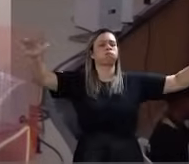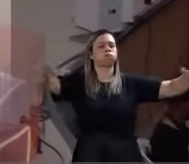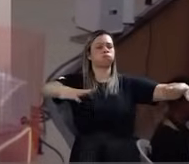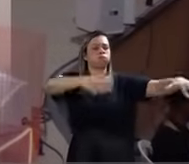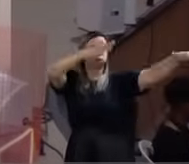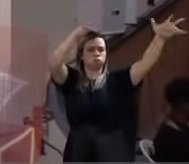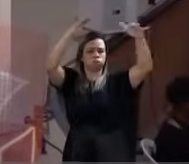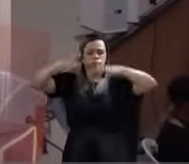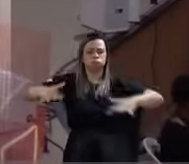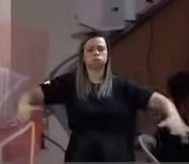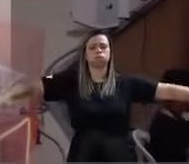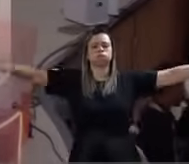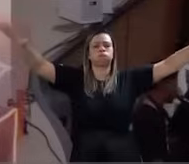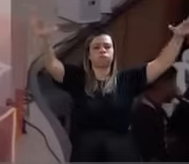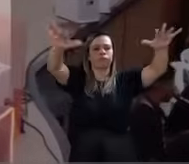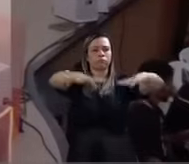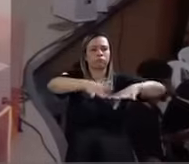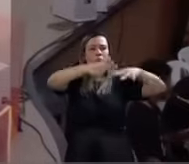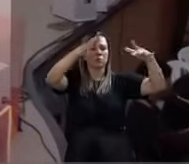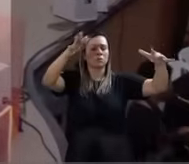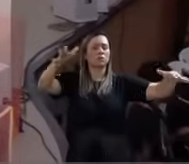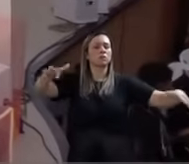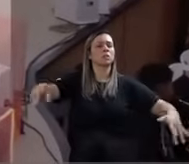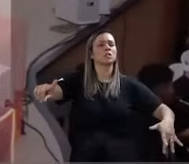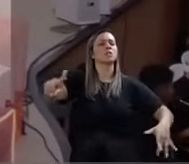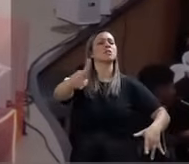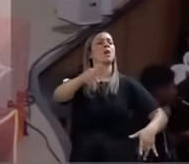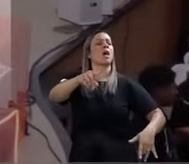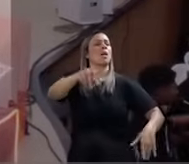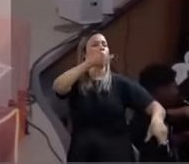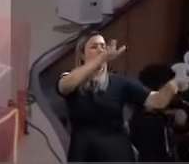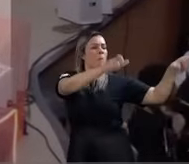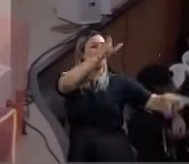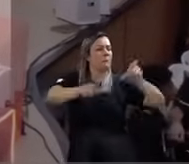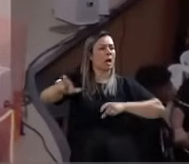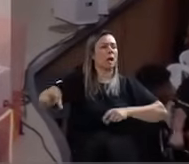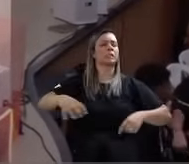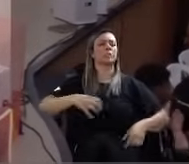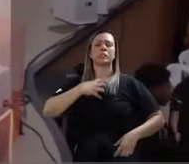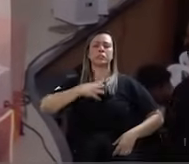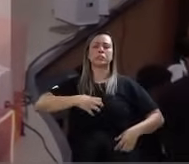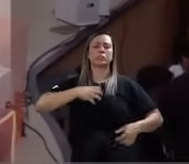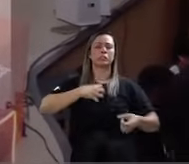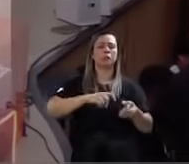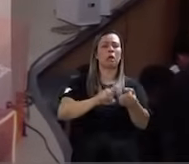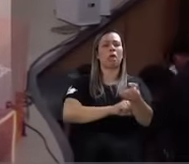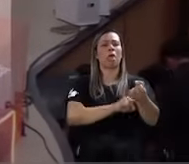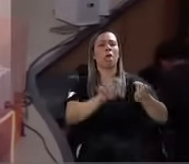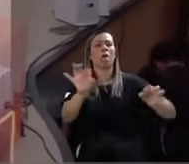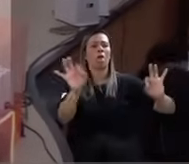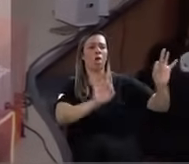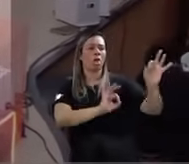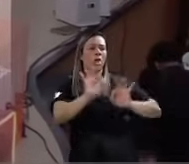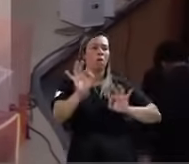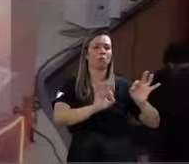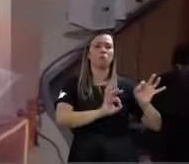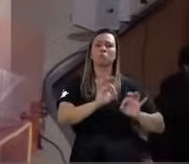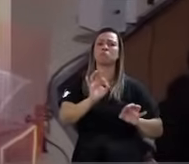encapelado mar, a ira dos homens, os gênios do mal,